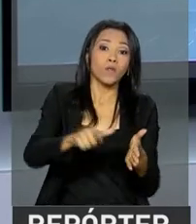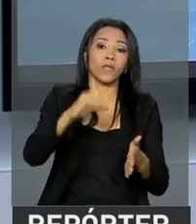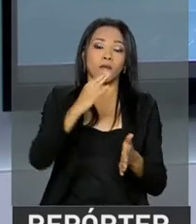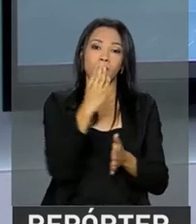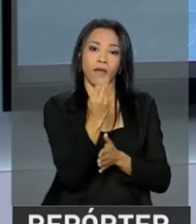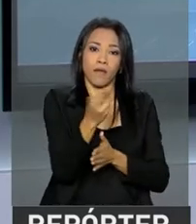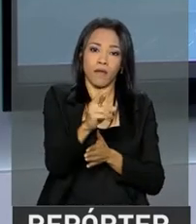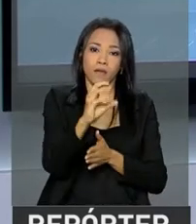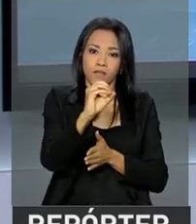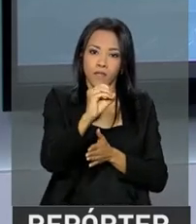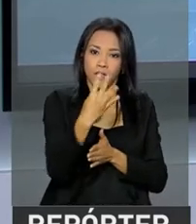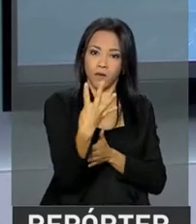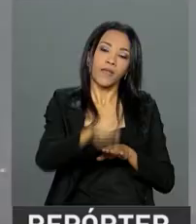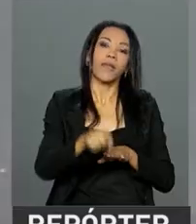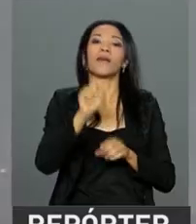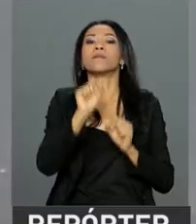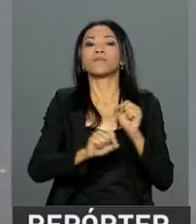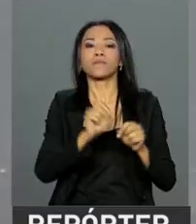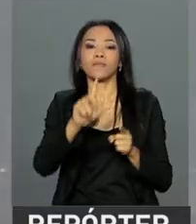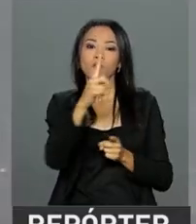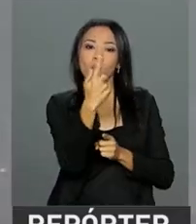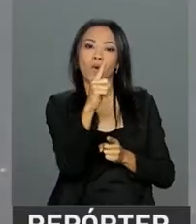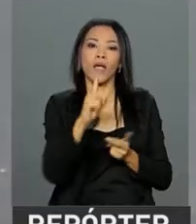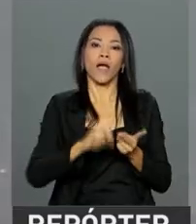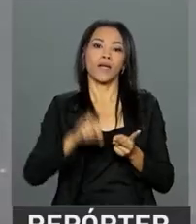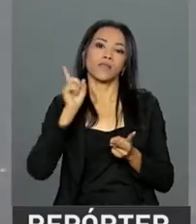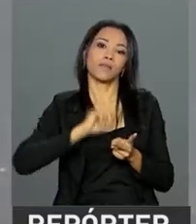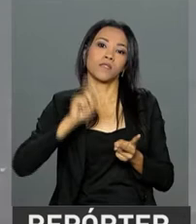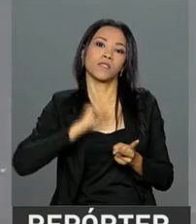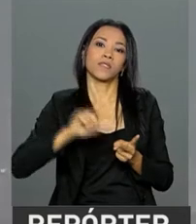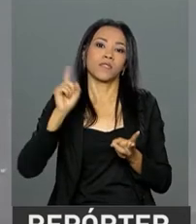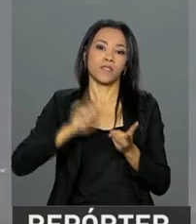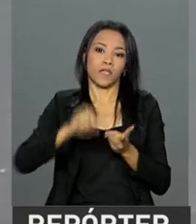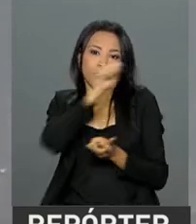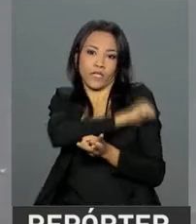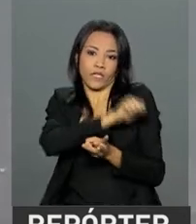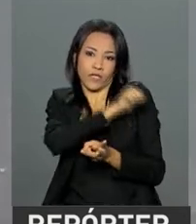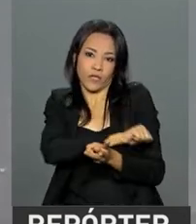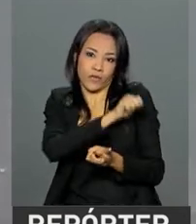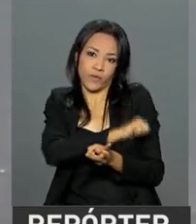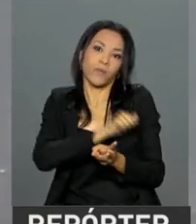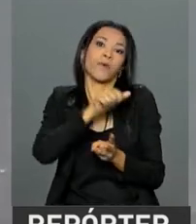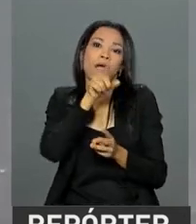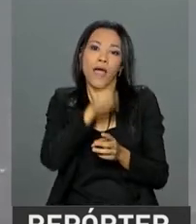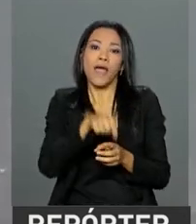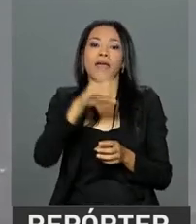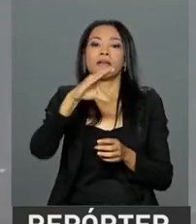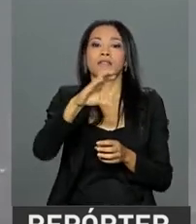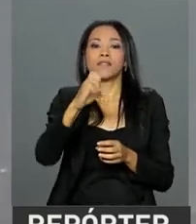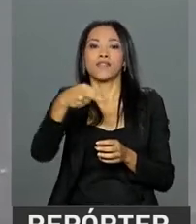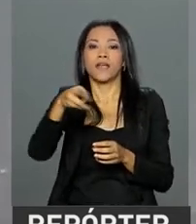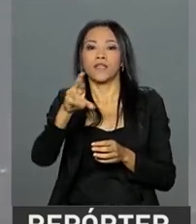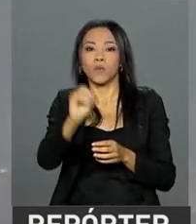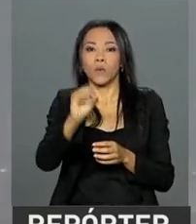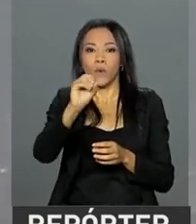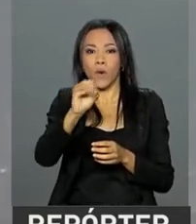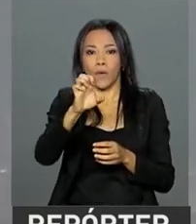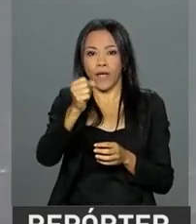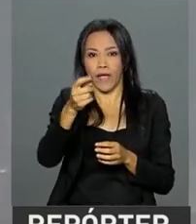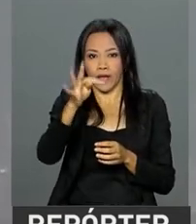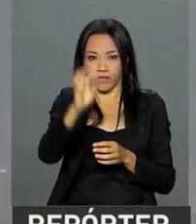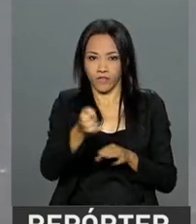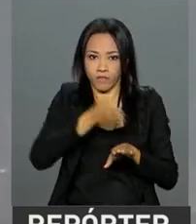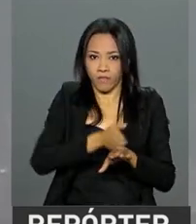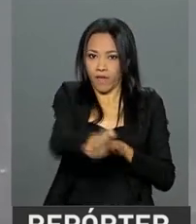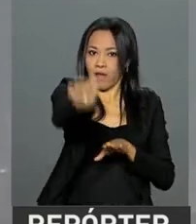liga o distrito federal goiás minas gerais rio de janeiro enfim ali a região centro oeste também o trânsito bom e